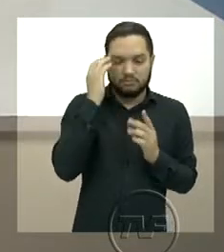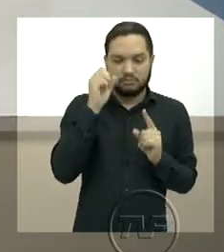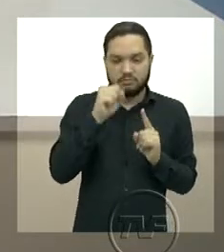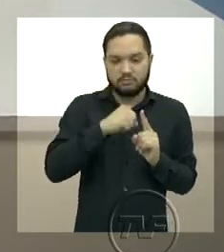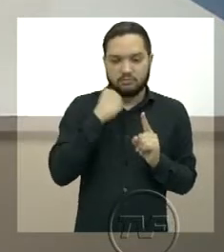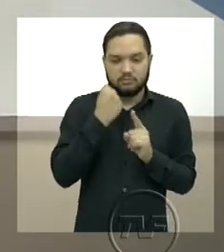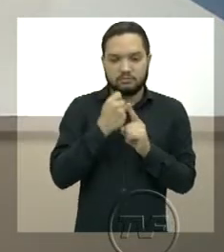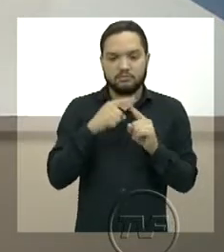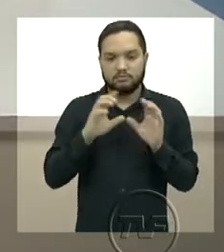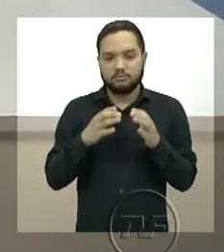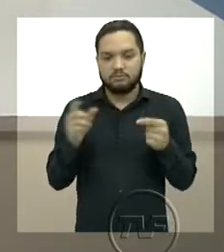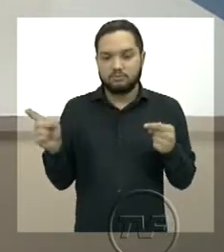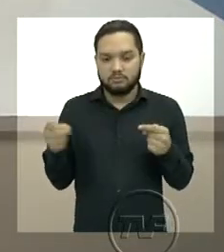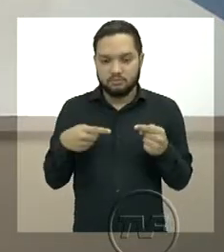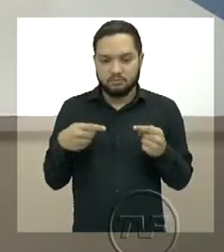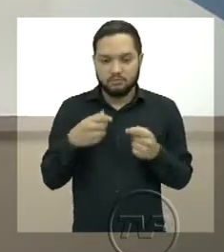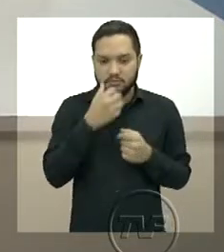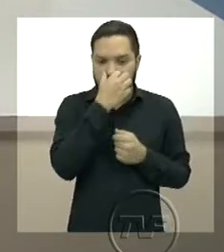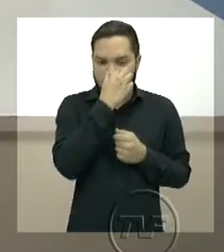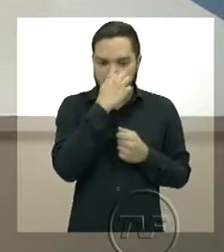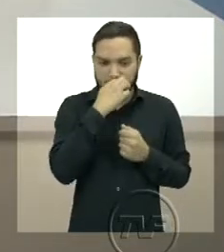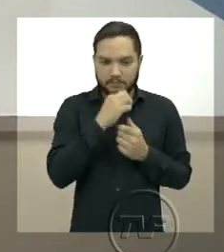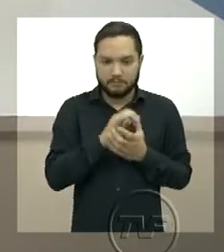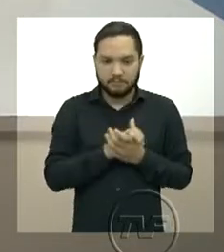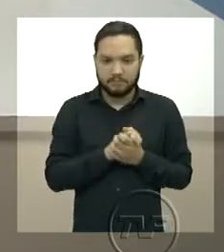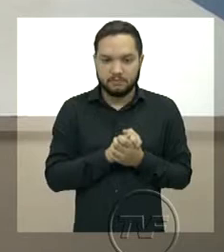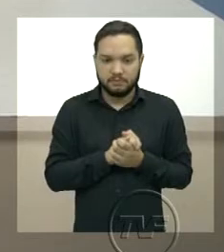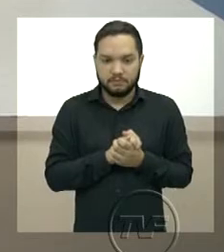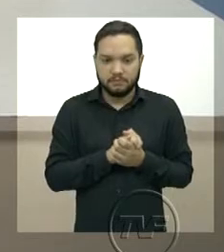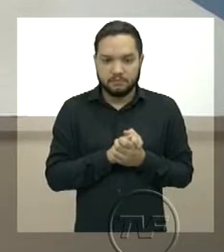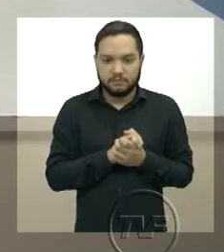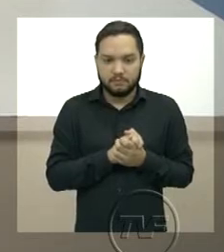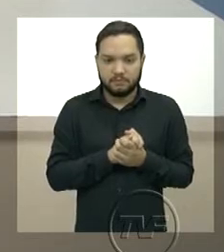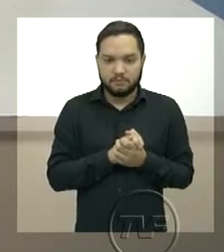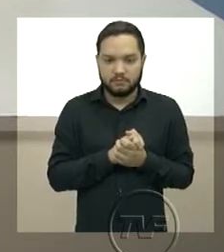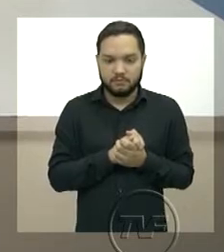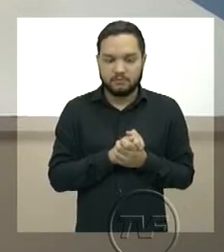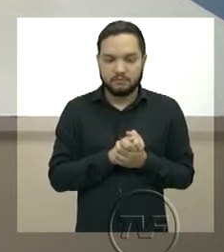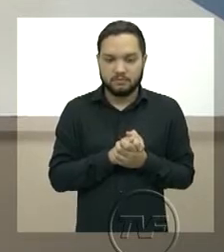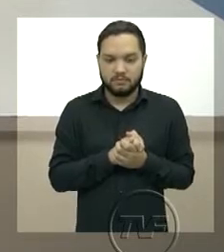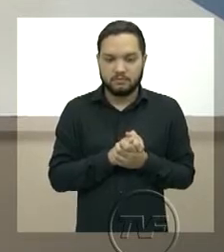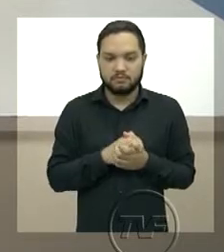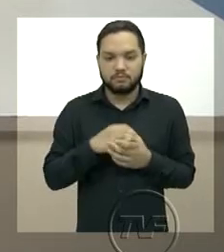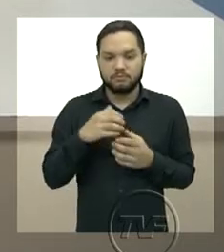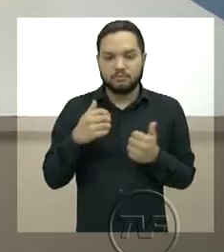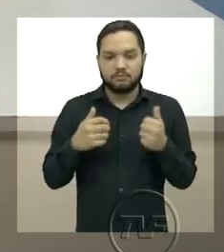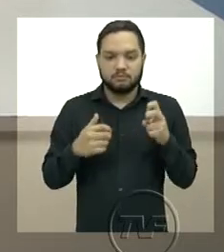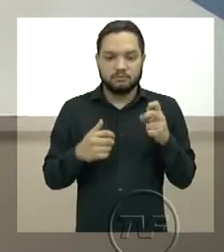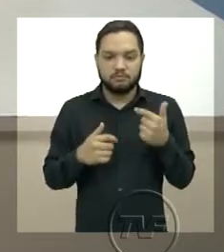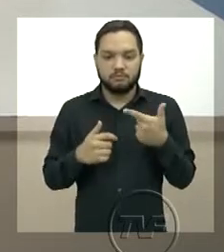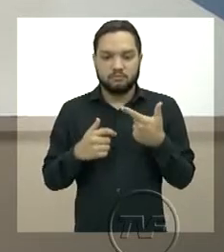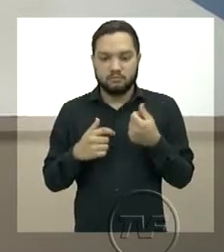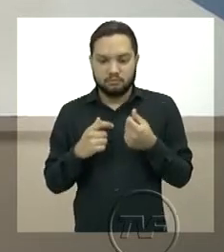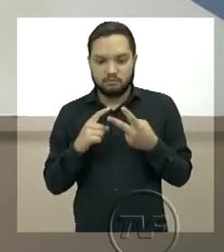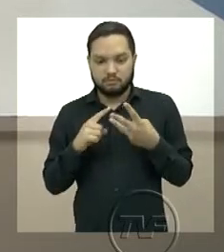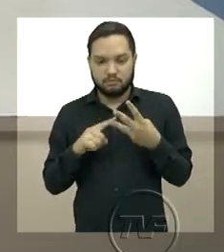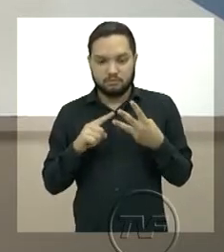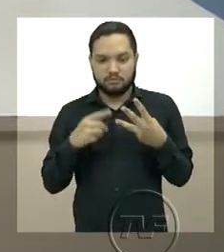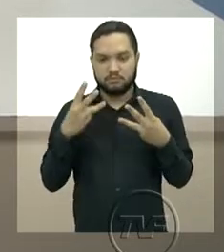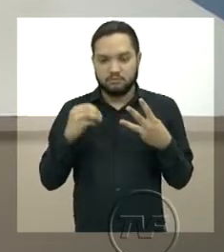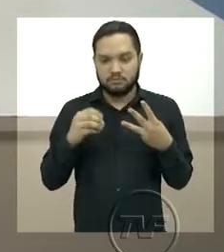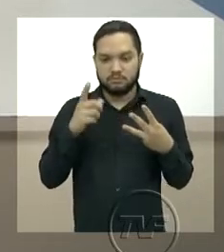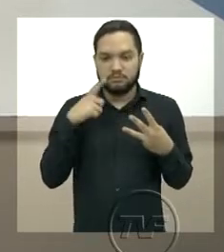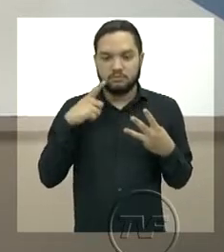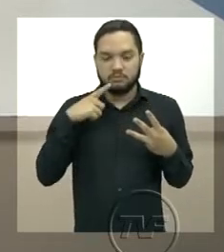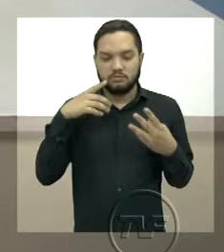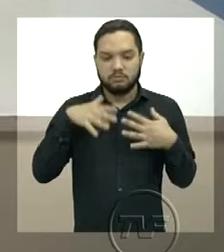mobilizando uma outra parte da sociedade, movimentações dos últimos dias 15, 26 e 30, no